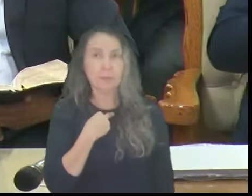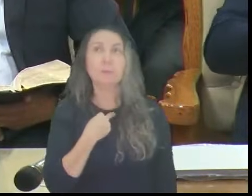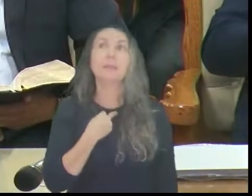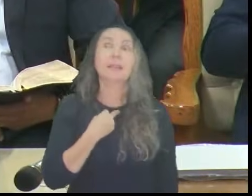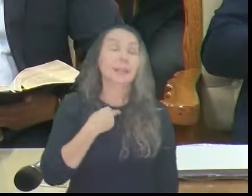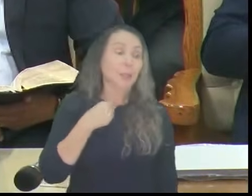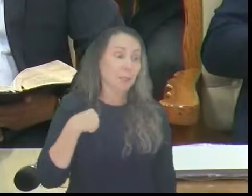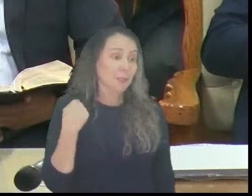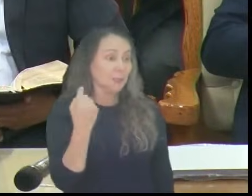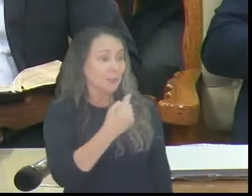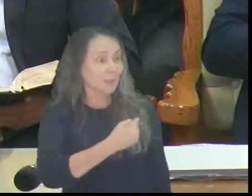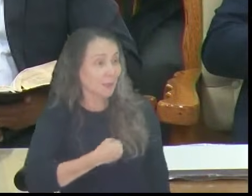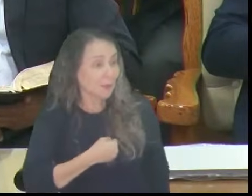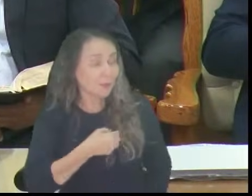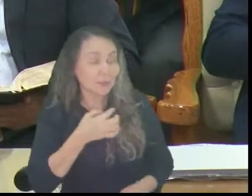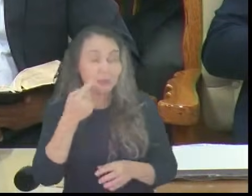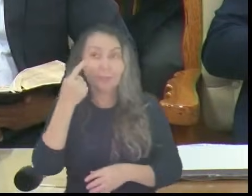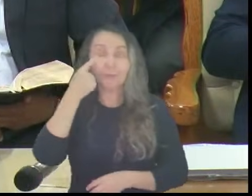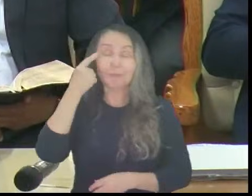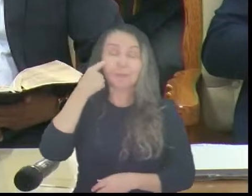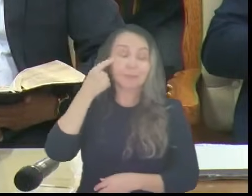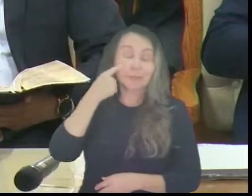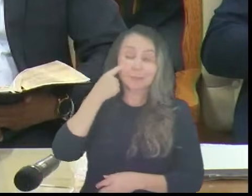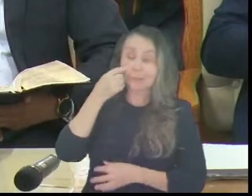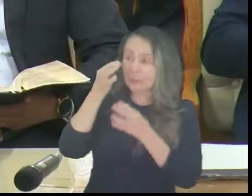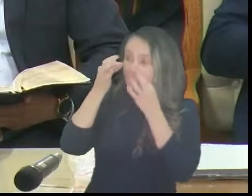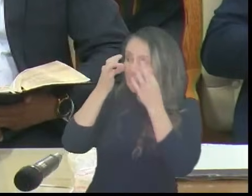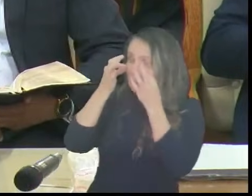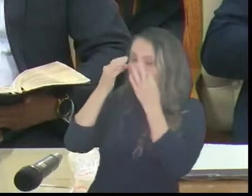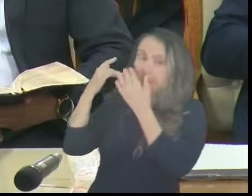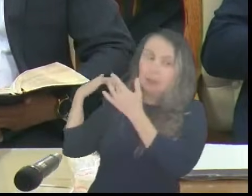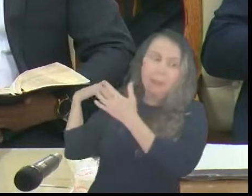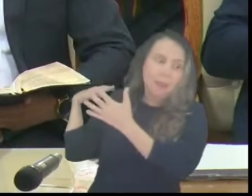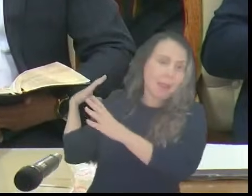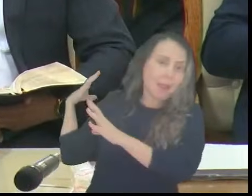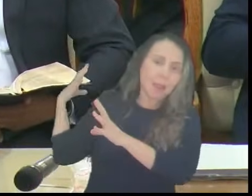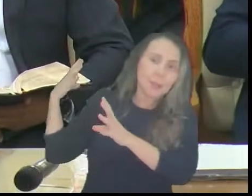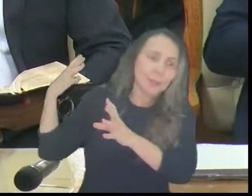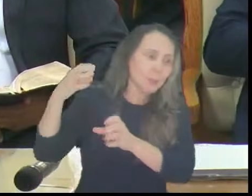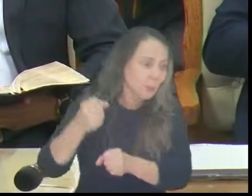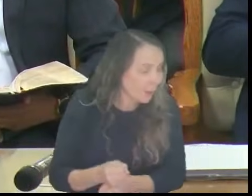falar do que temos visto e do que temos ouvido.